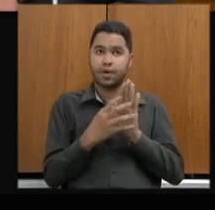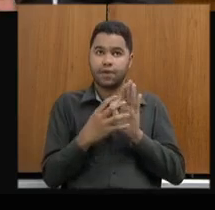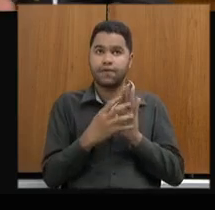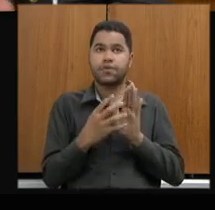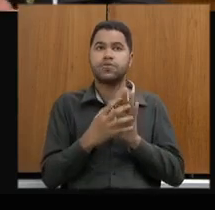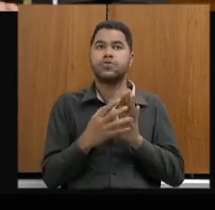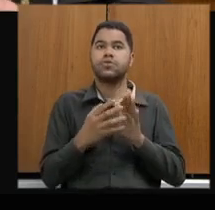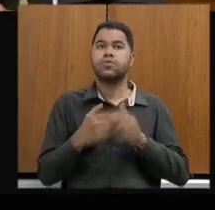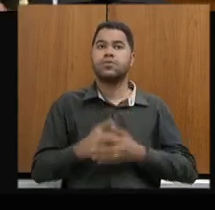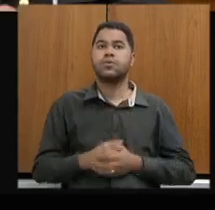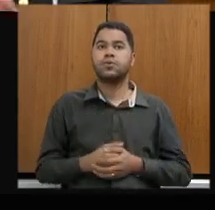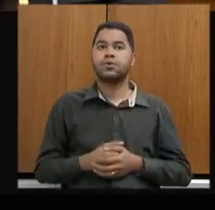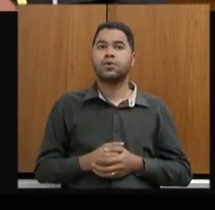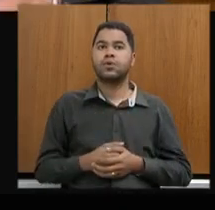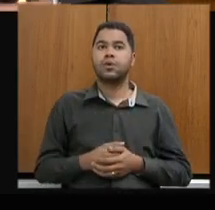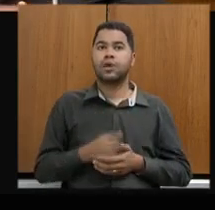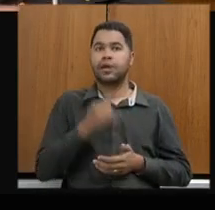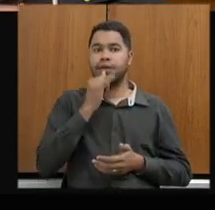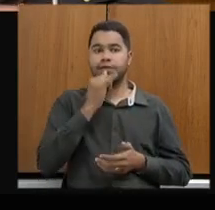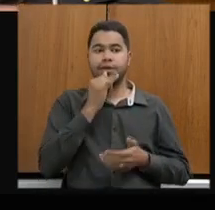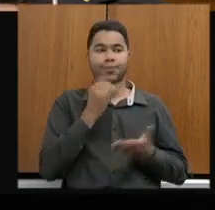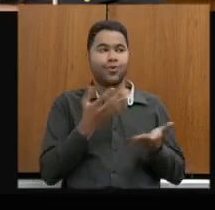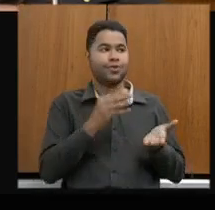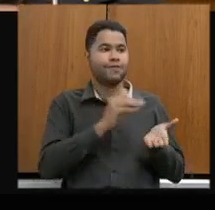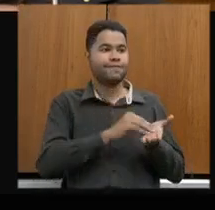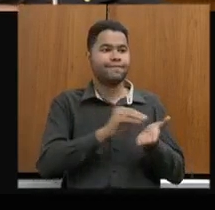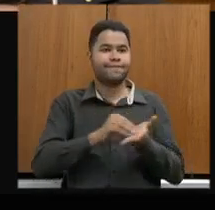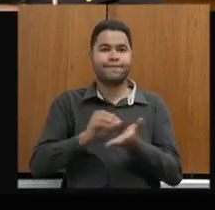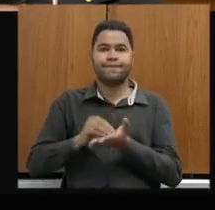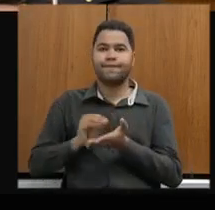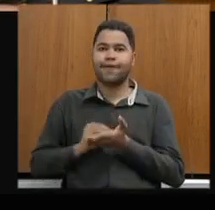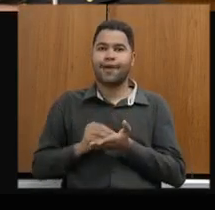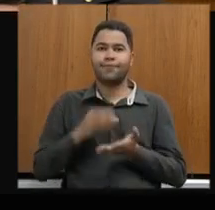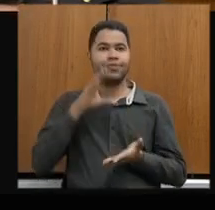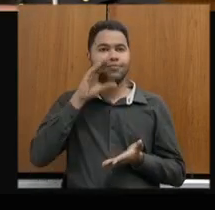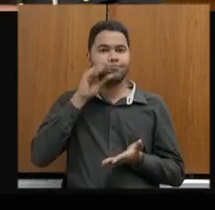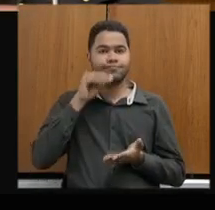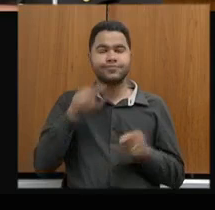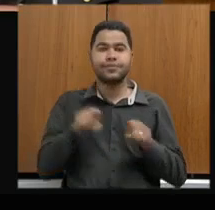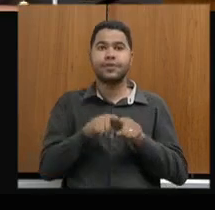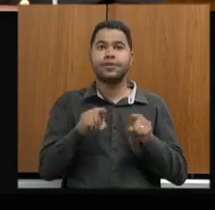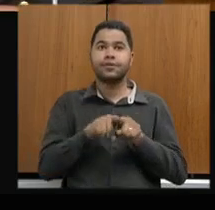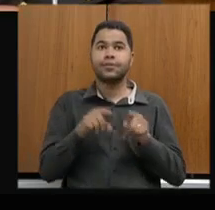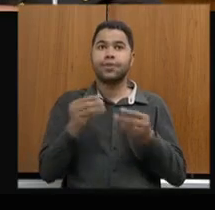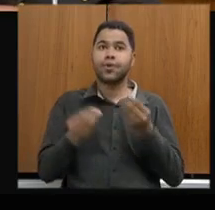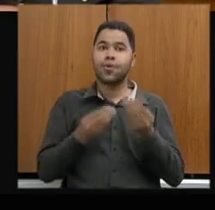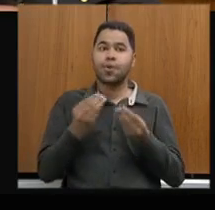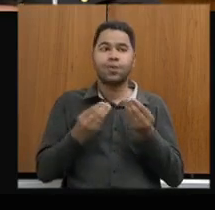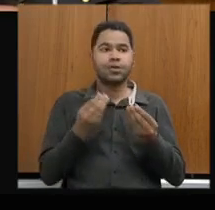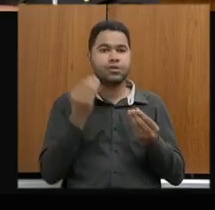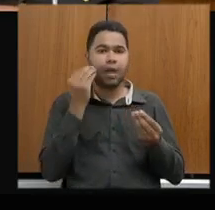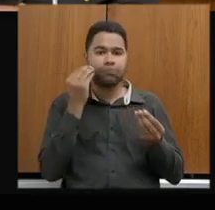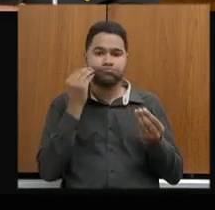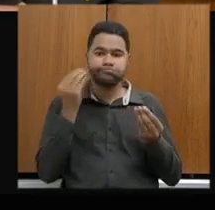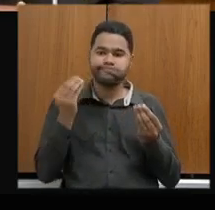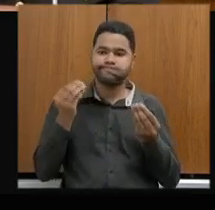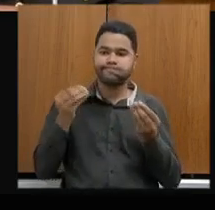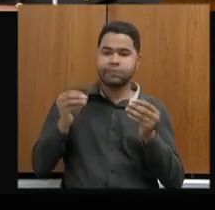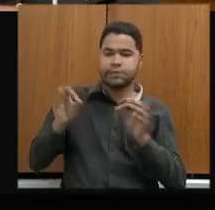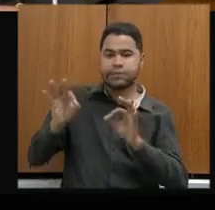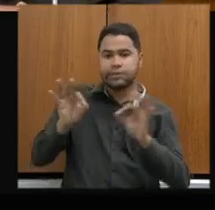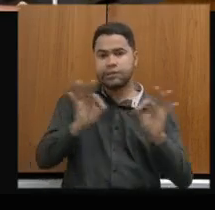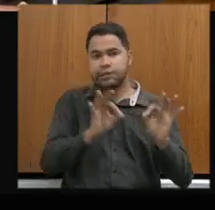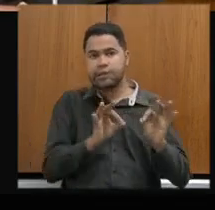pouquinho sobre detalhamento sobre o déficit atual sobre as medidas de recomposição do efetivo e um pouquinho